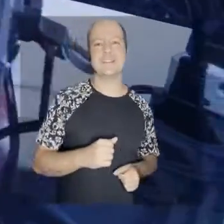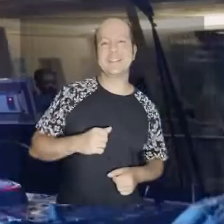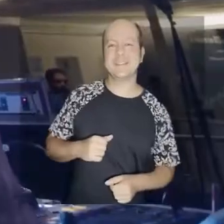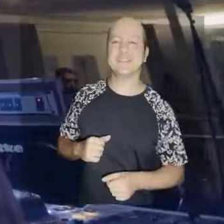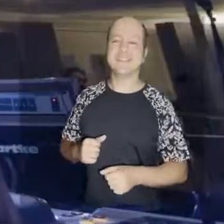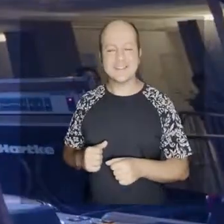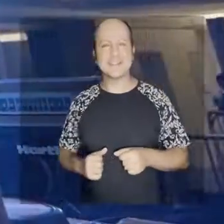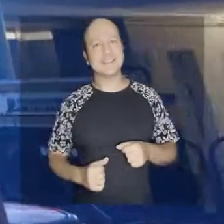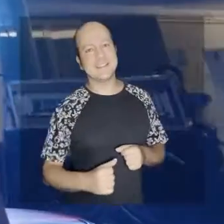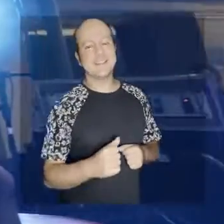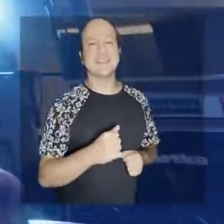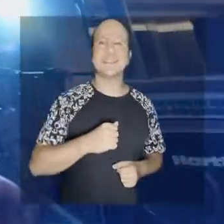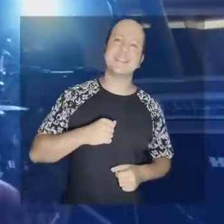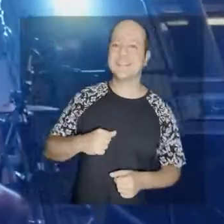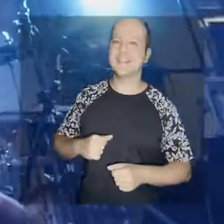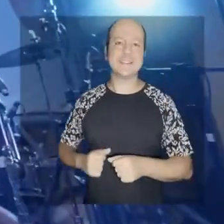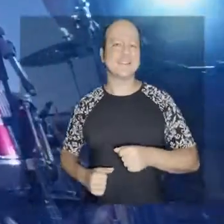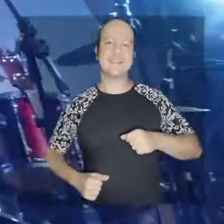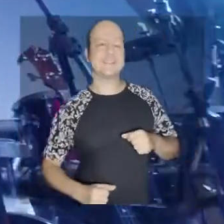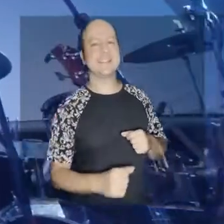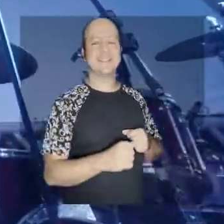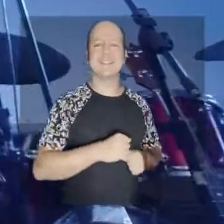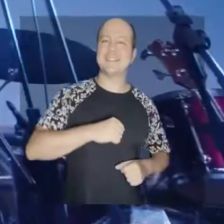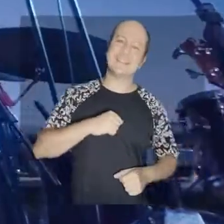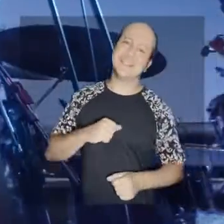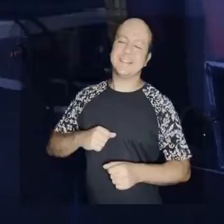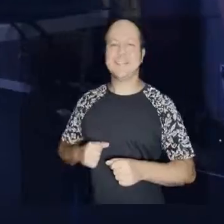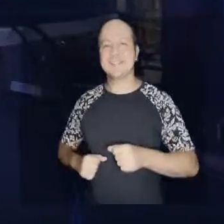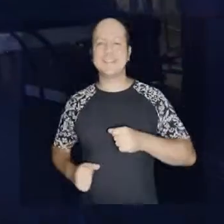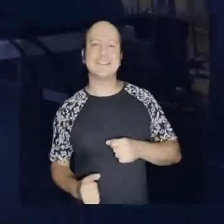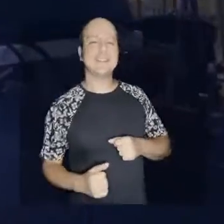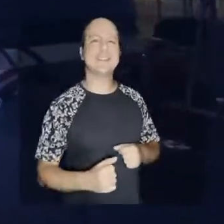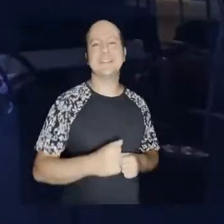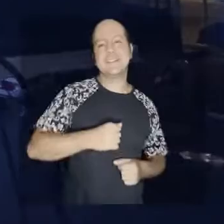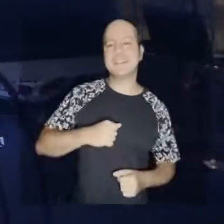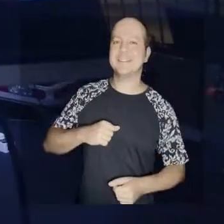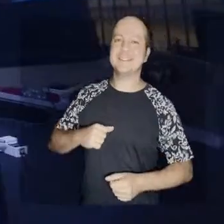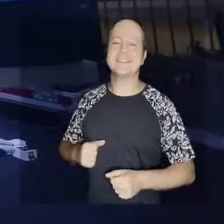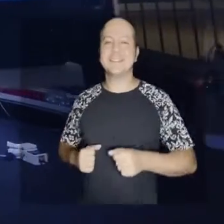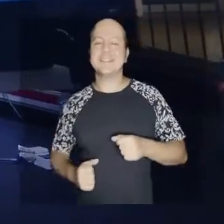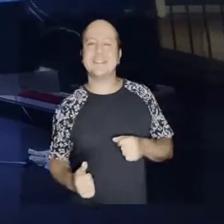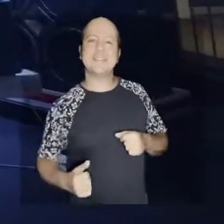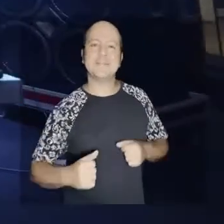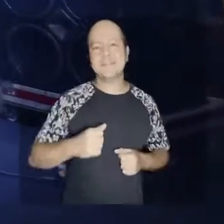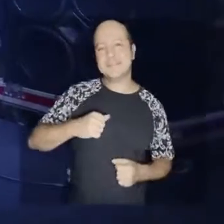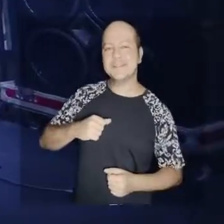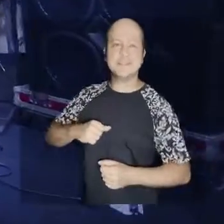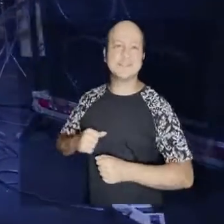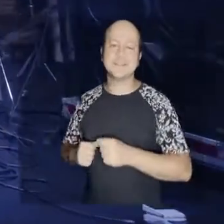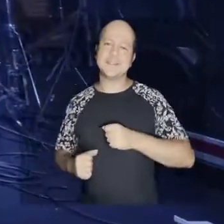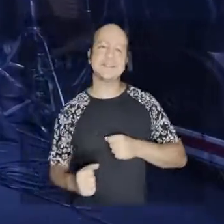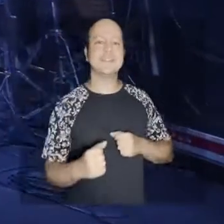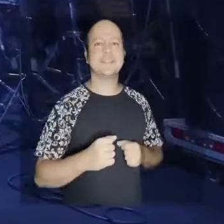Usa top e calça brancos. Em letras brancas, DJ Cris Pantoja. No canto inferior direito da tela, um homem dança e